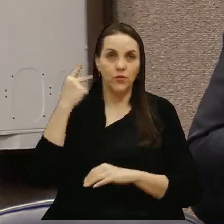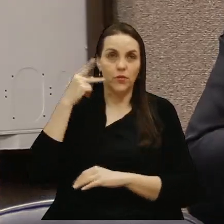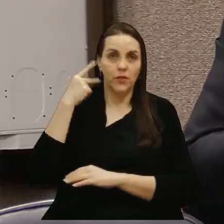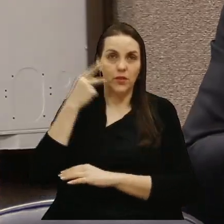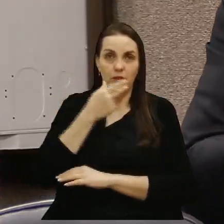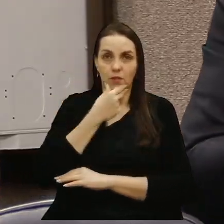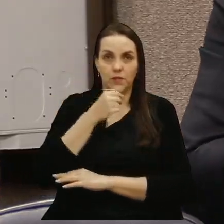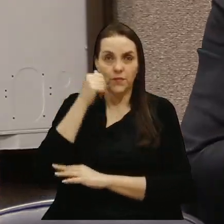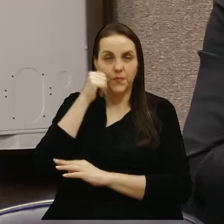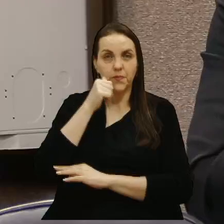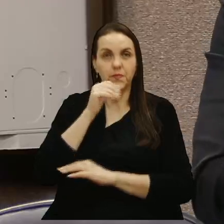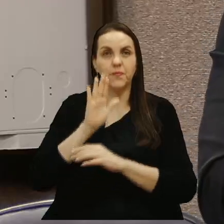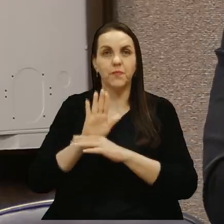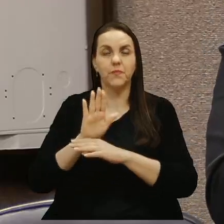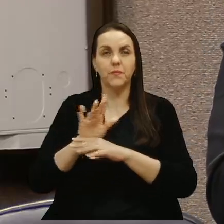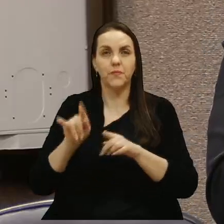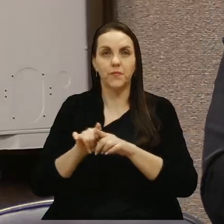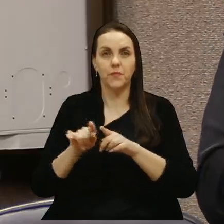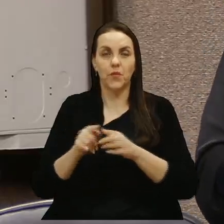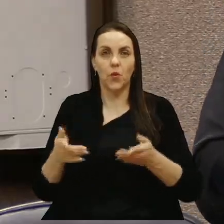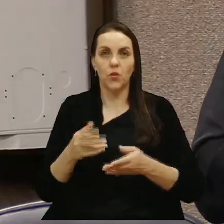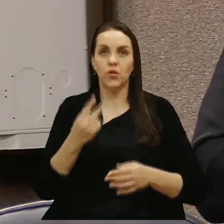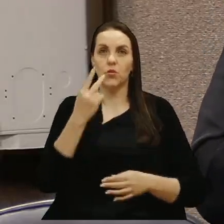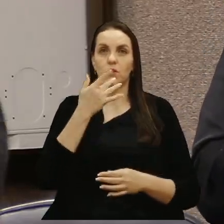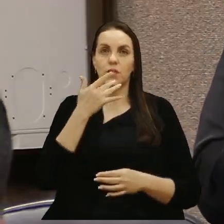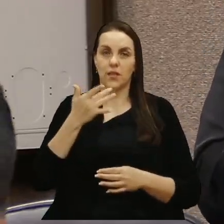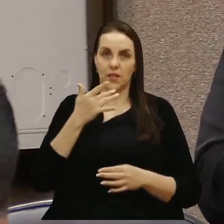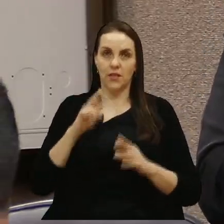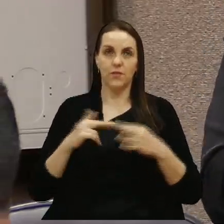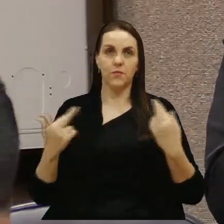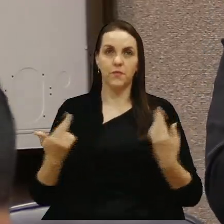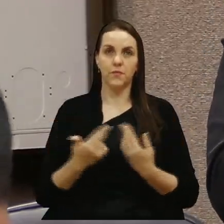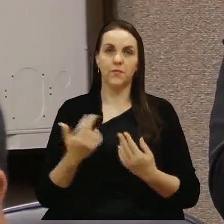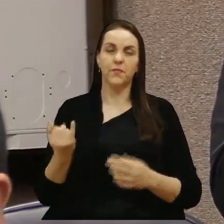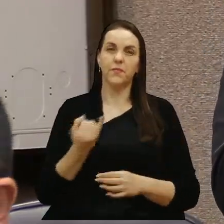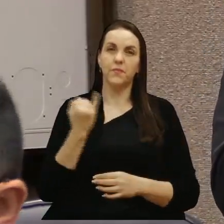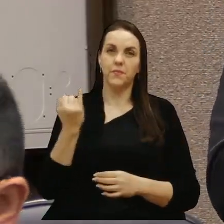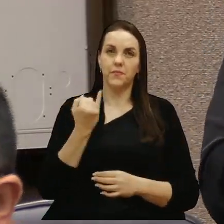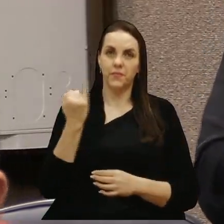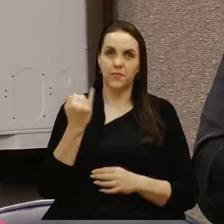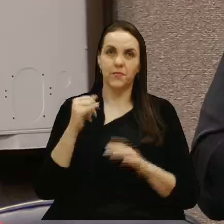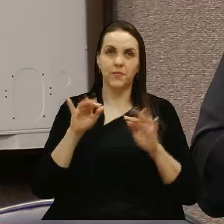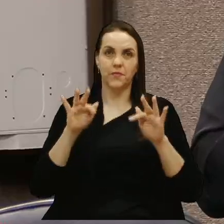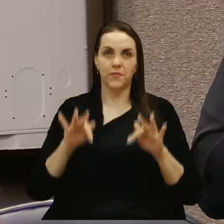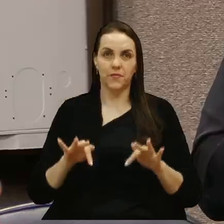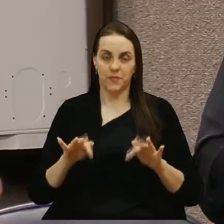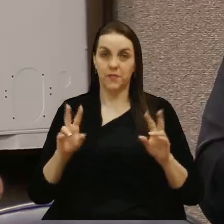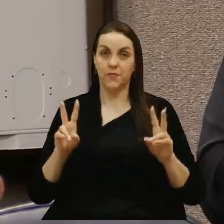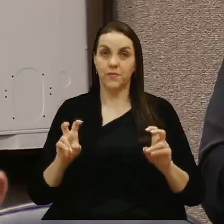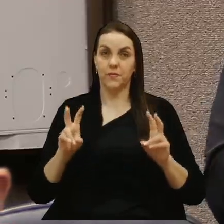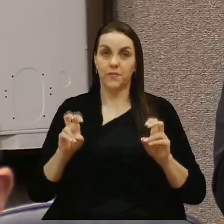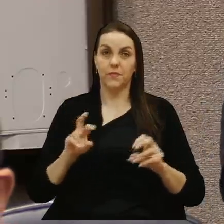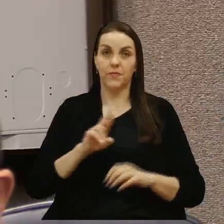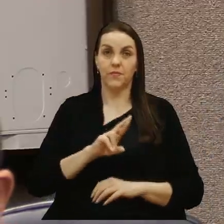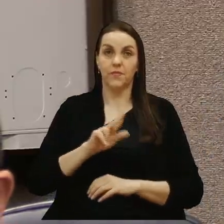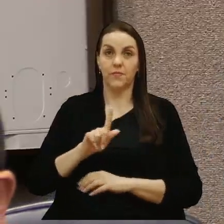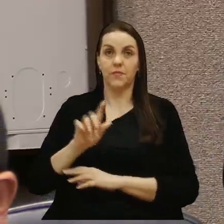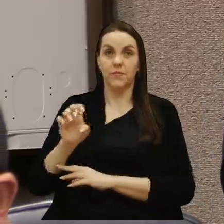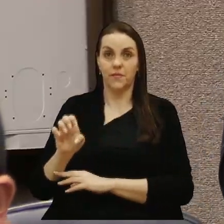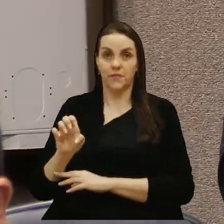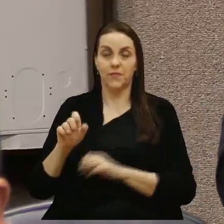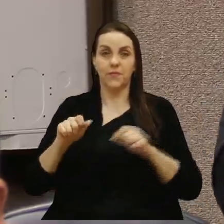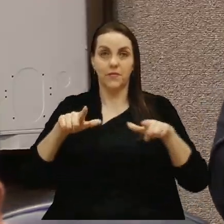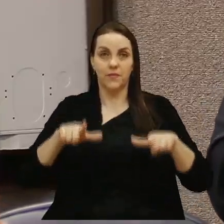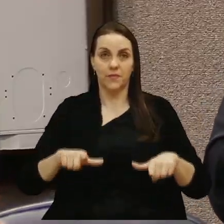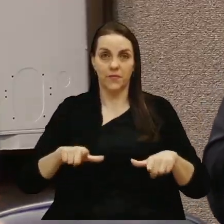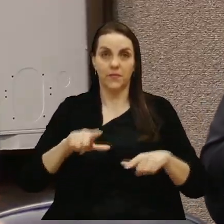às 14 horas nós teremos uma reunião muito importante para finalizar aquele assunto referente à RGE. Vai ser na sala Adelar